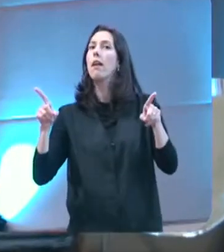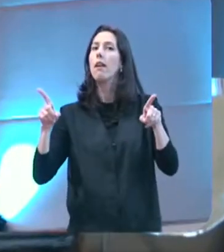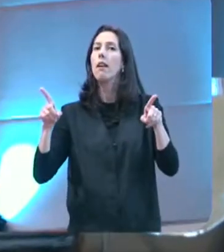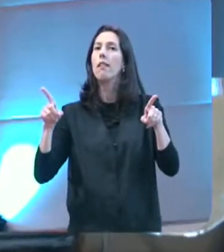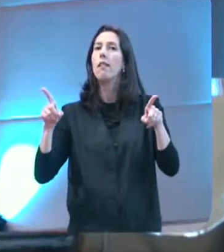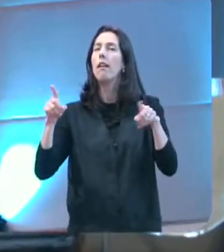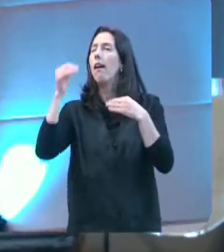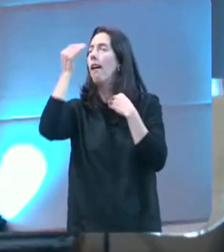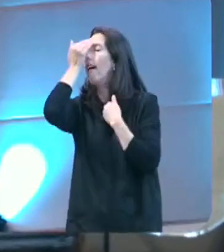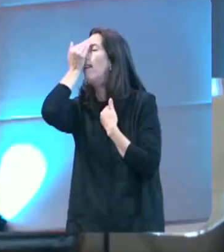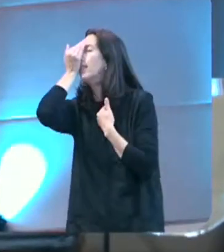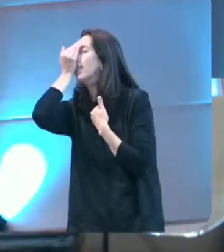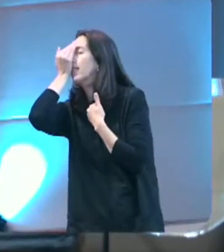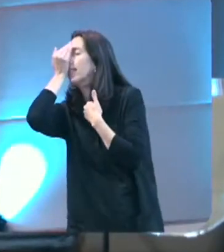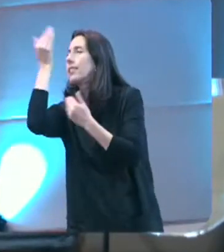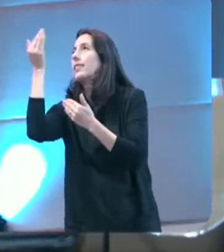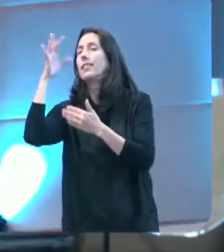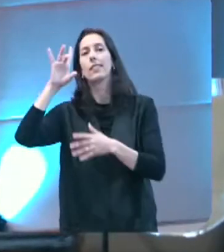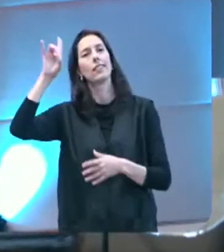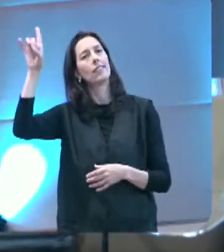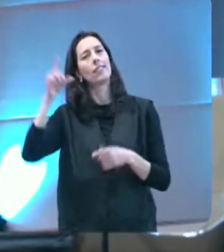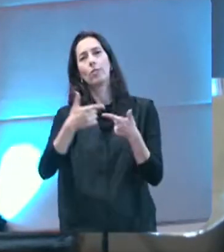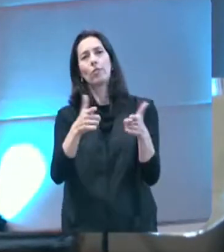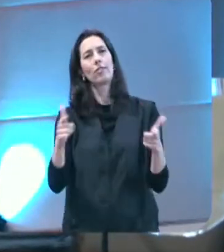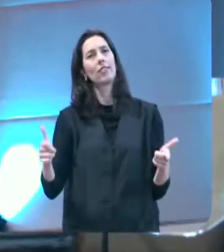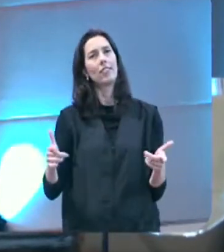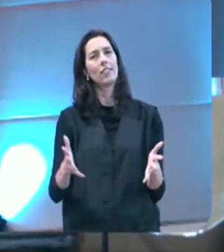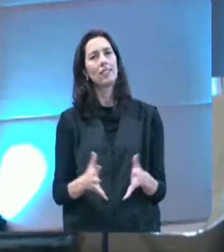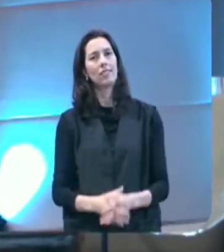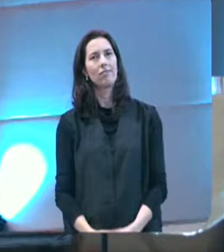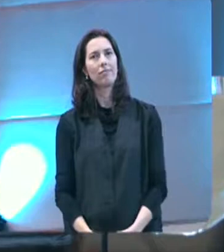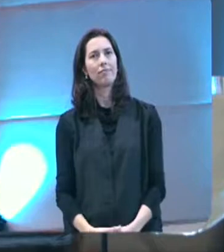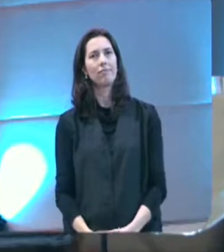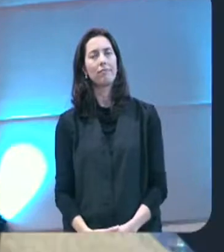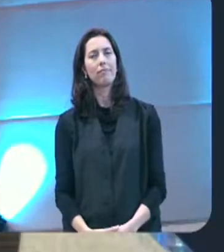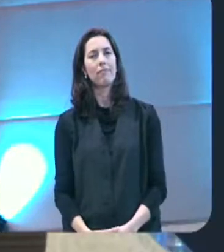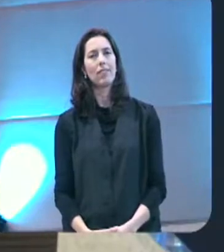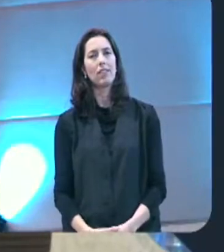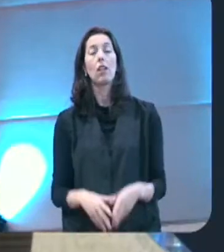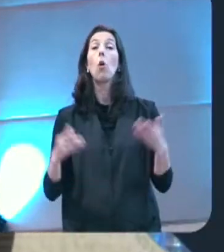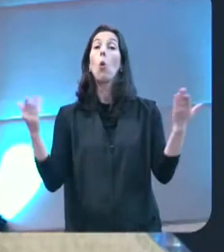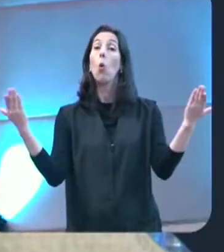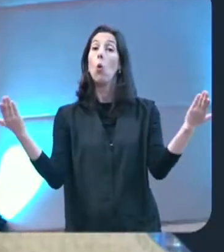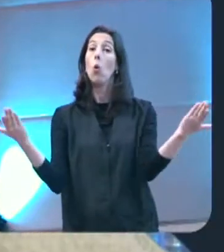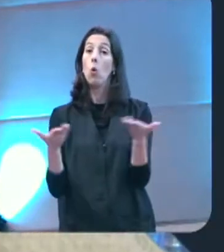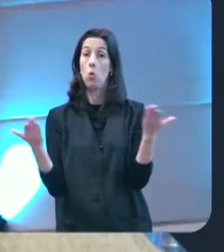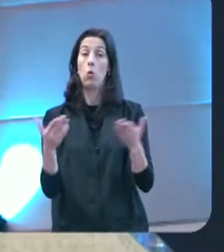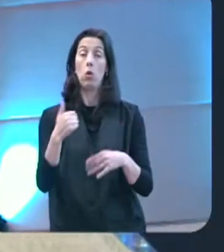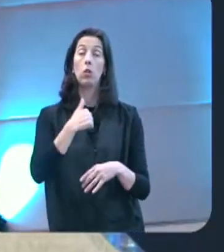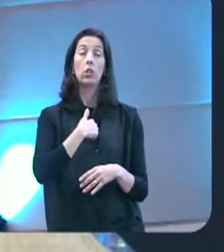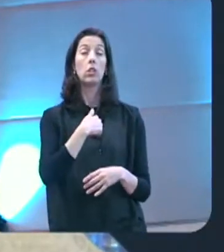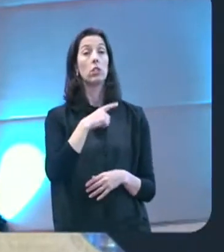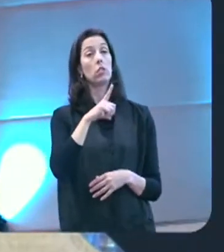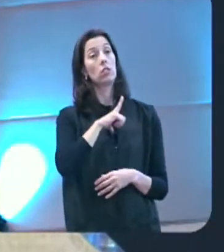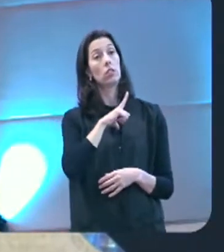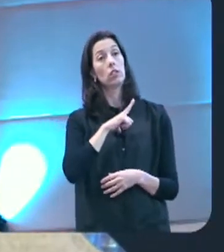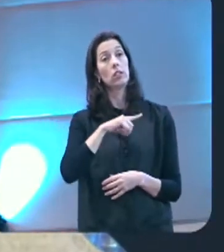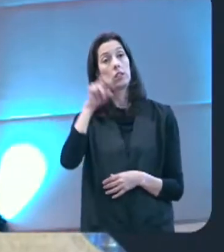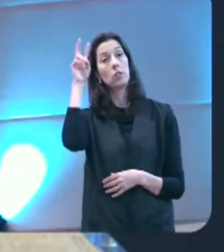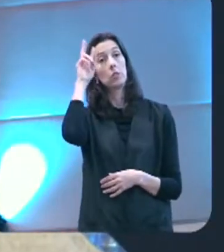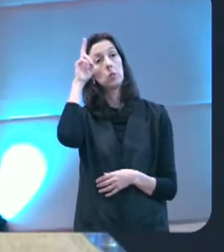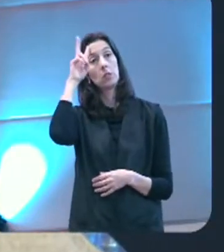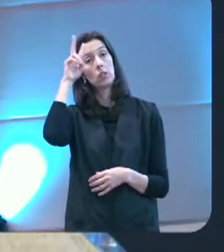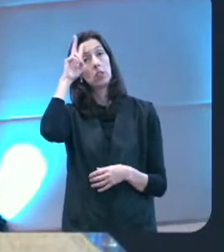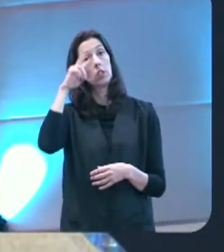de agradecer a bênção que recebeu. E hoje vamos falar de uma história em que algo